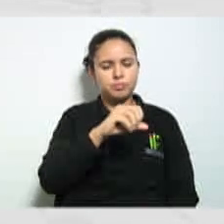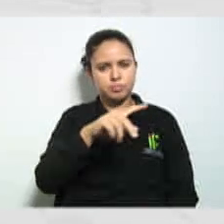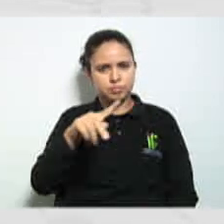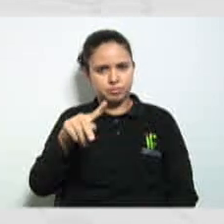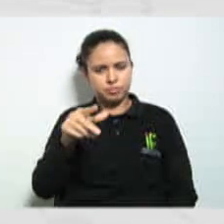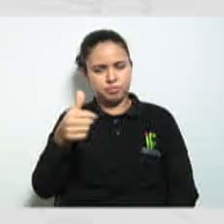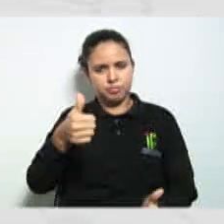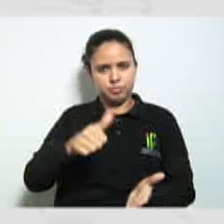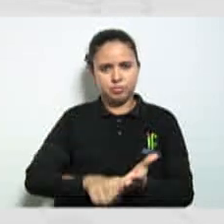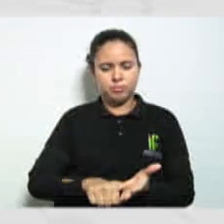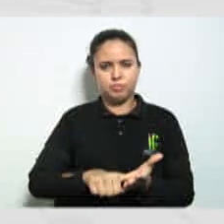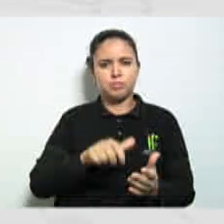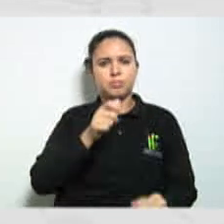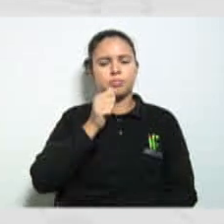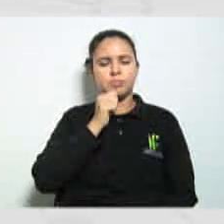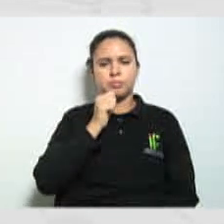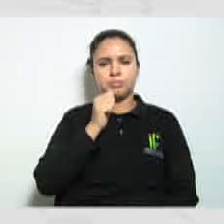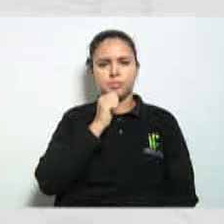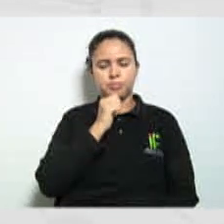cooperativo.